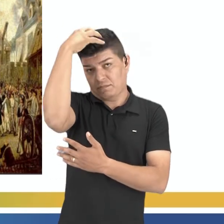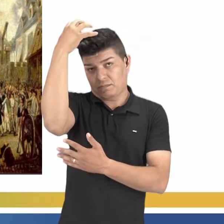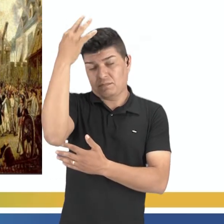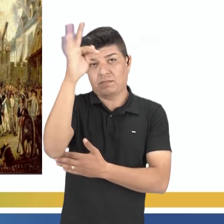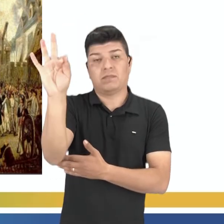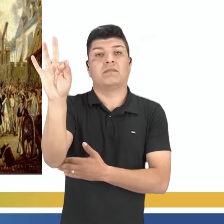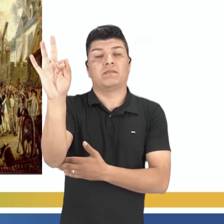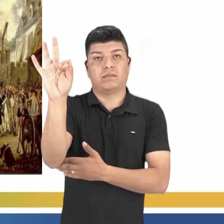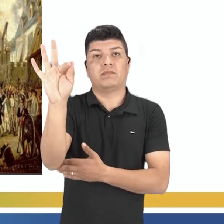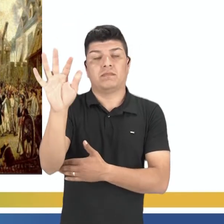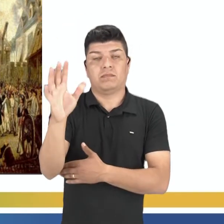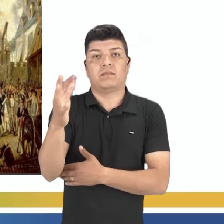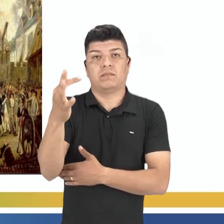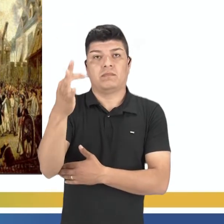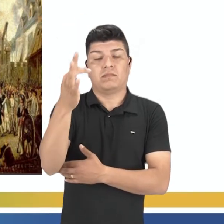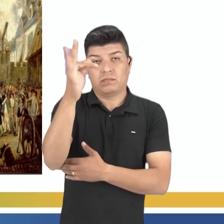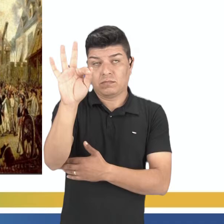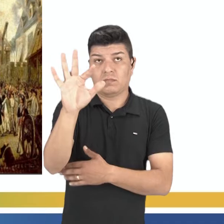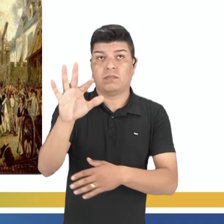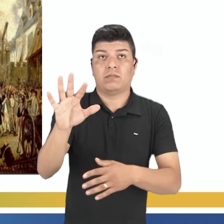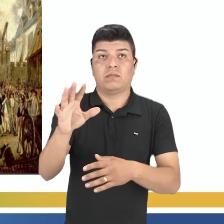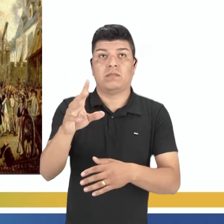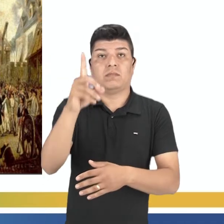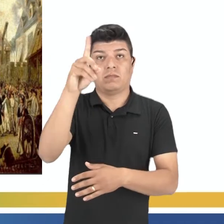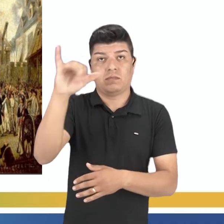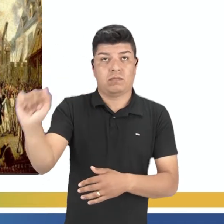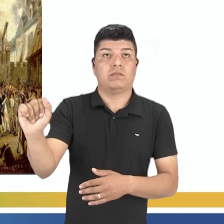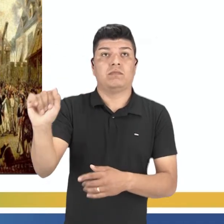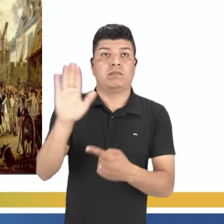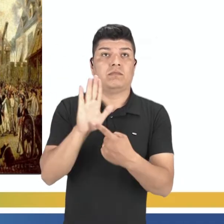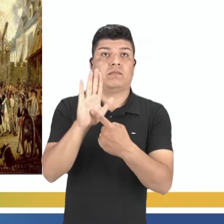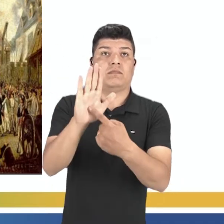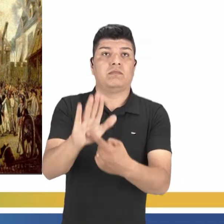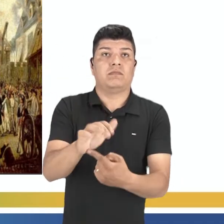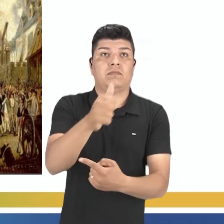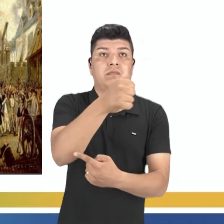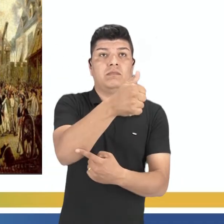do absolutismo francês. A data aí que está representada é